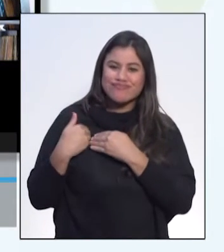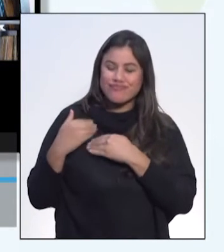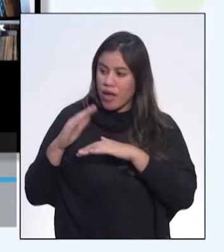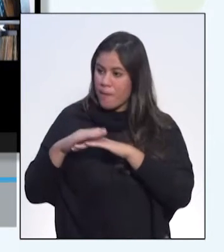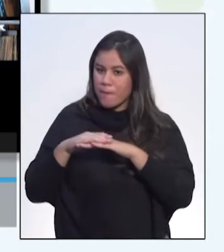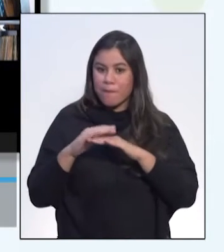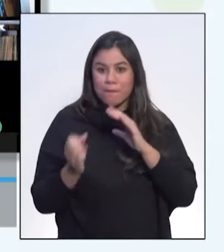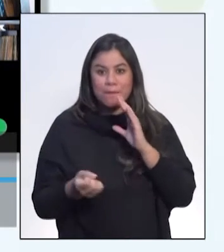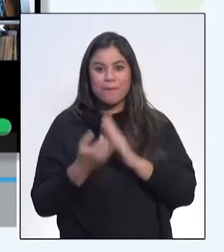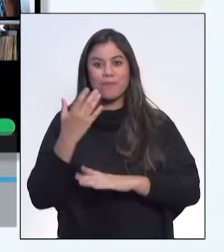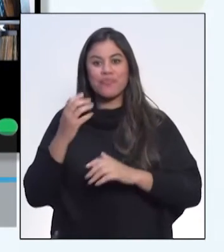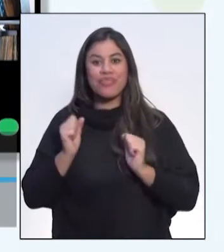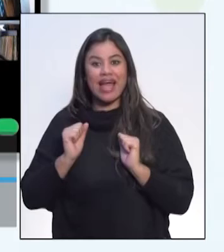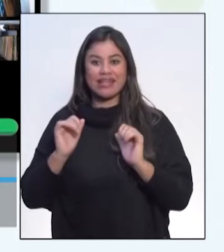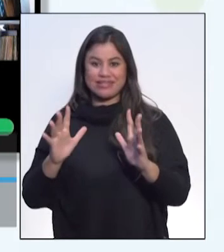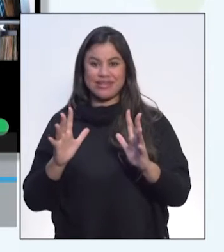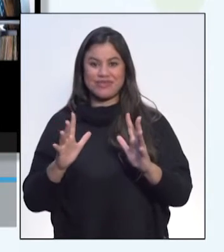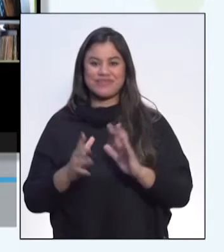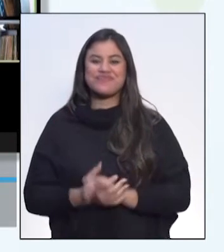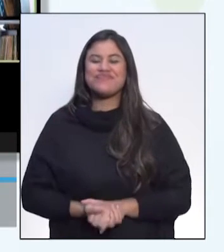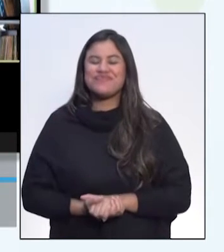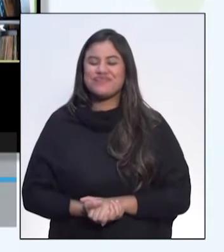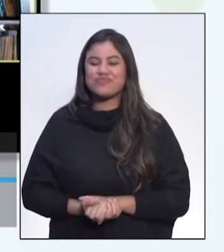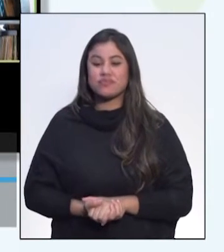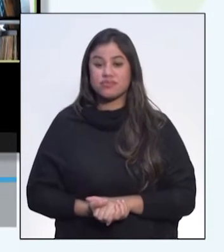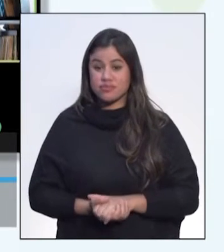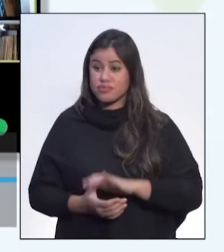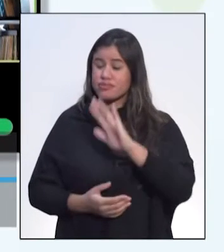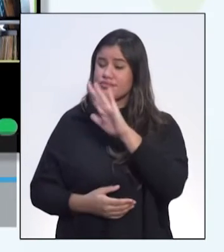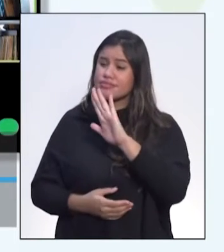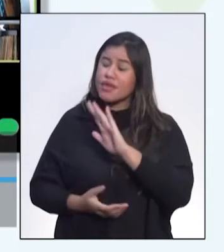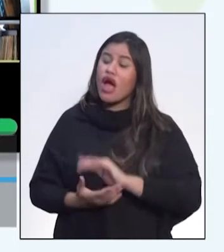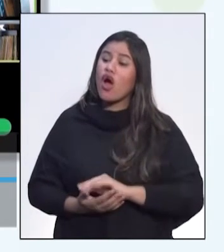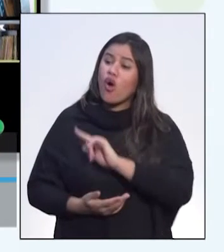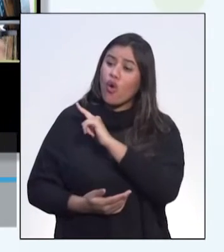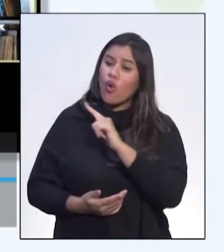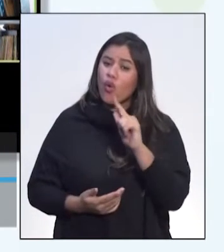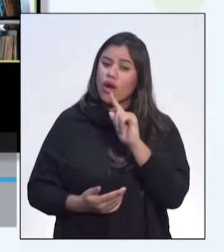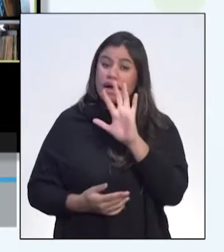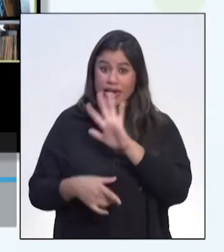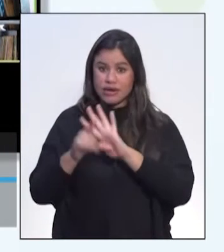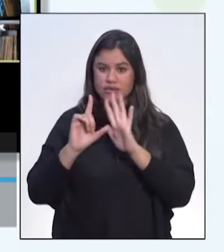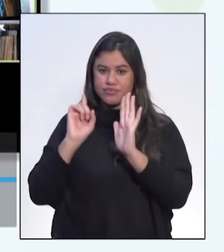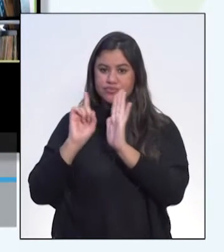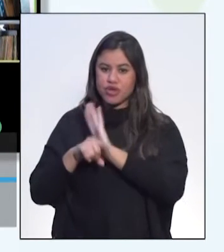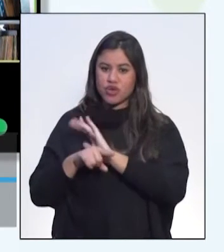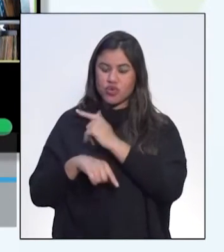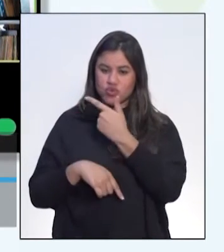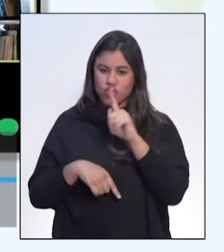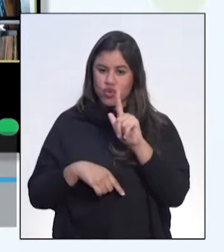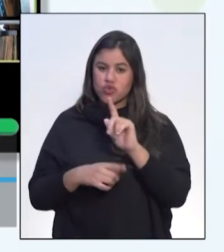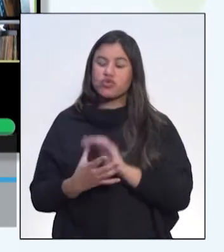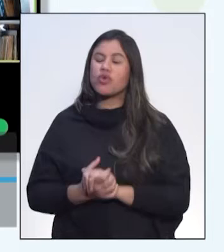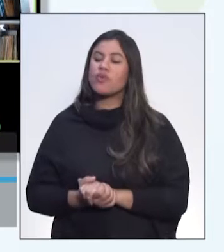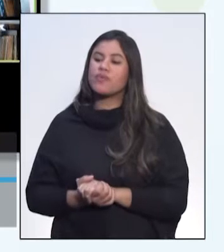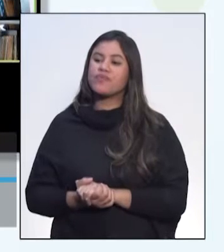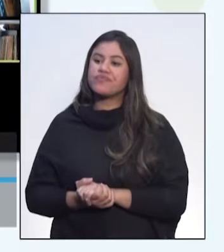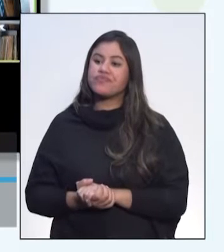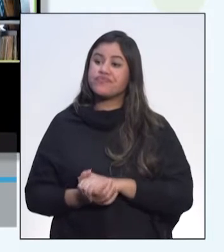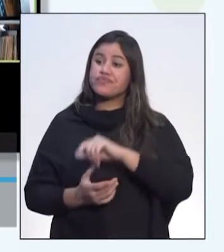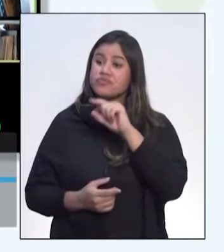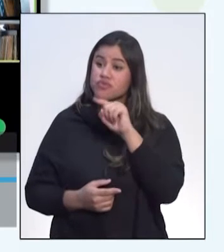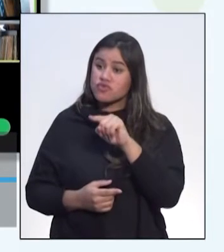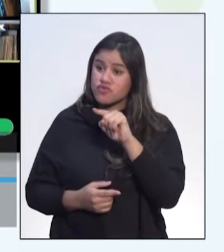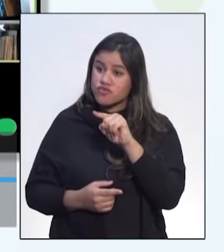né? E, Paulo, uma das atividades... na verdade não, antes disso eu quero te perguntar uma outra coisa. O que